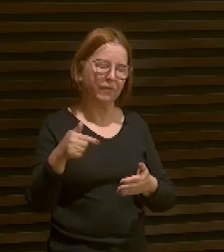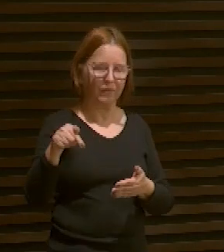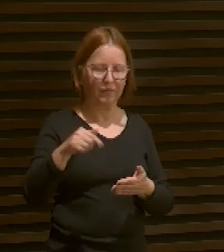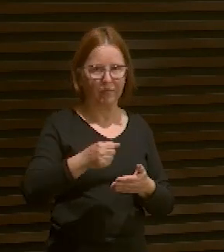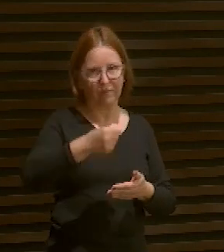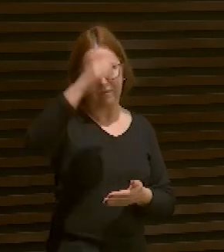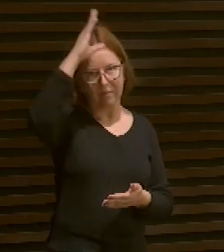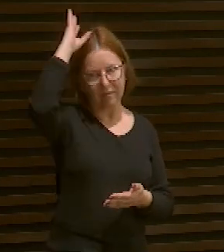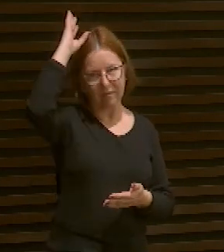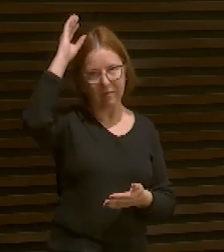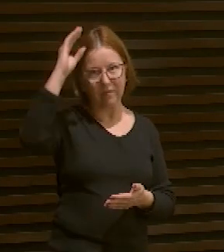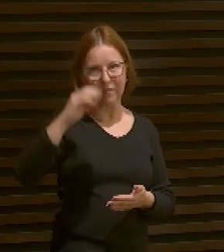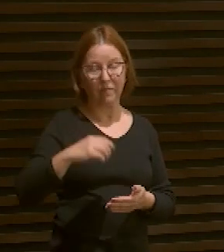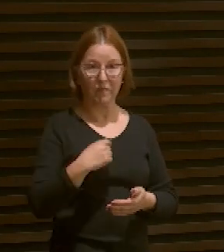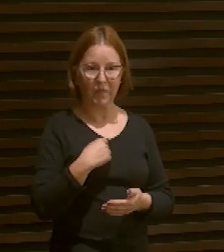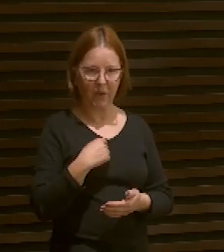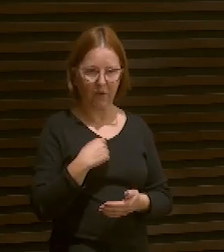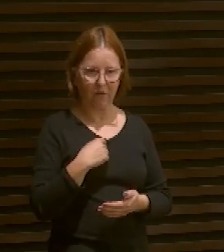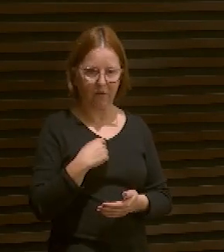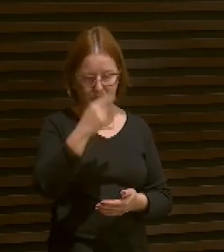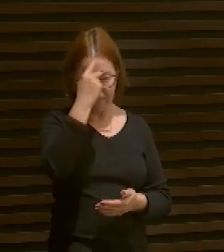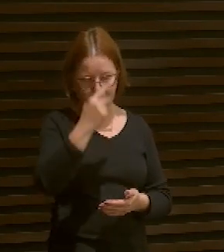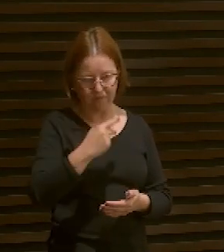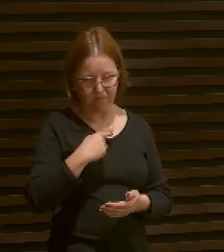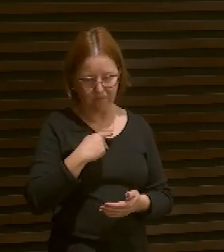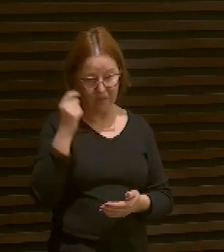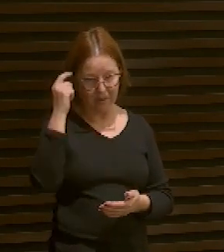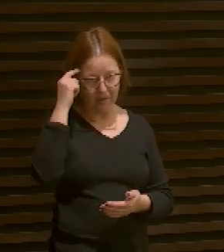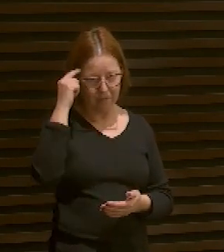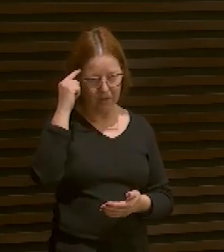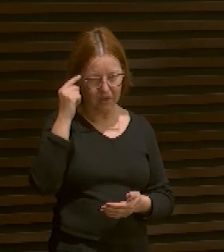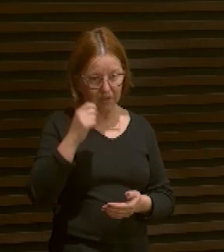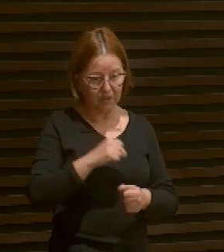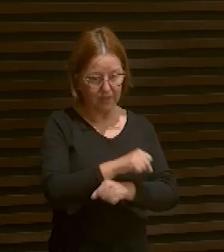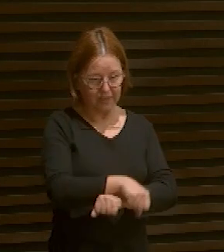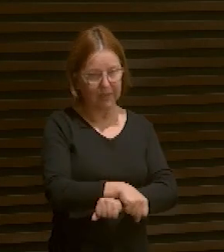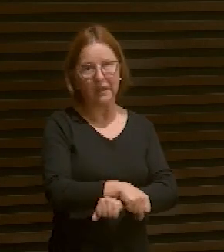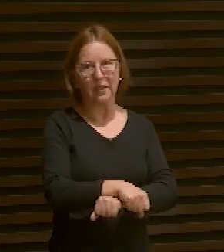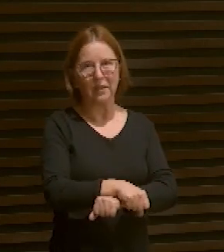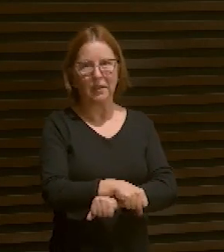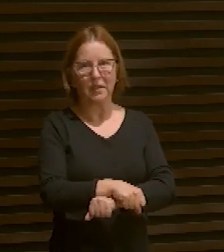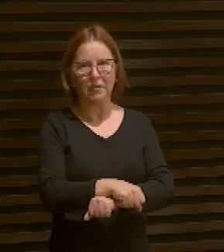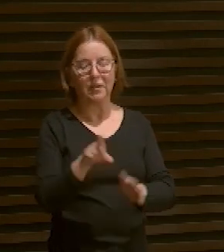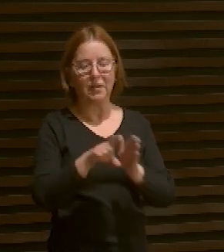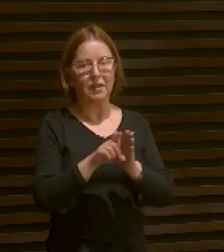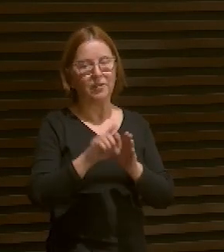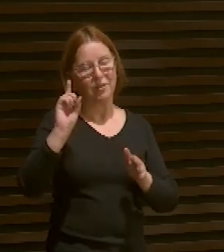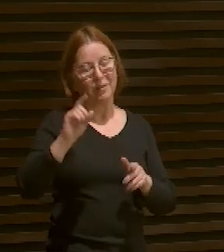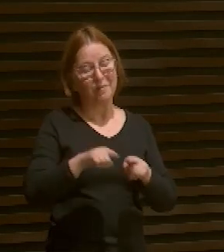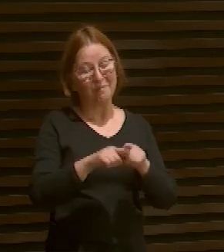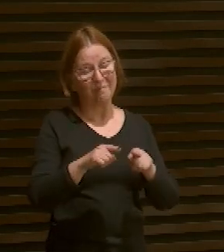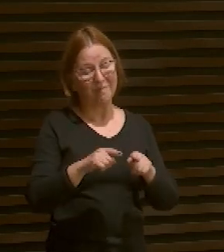Romanos, de maneira que eu, de mim mesmo, com a mente, sou escravo da lei de Deus, mas segundo a carne da